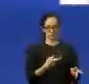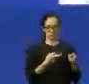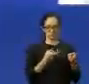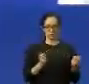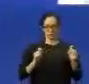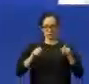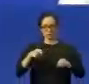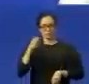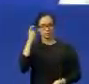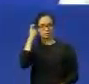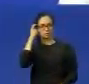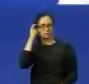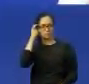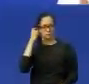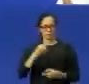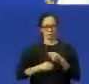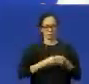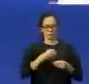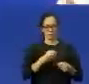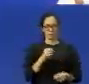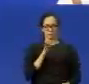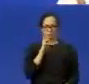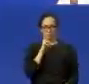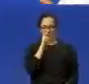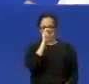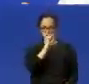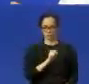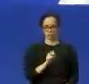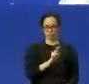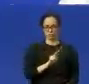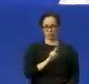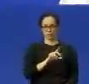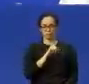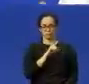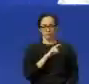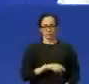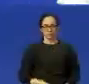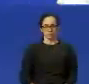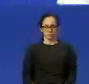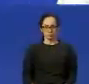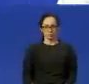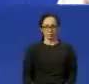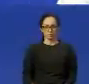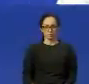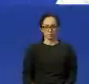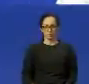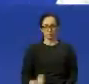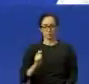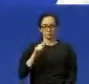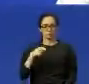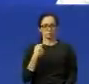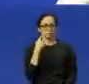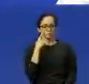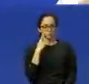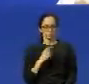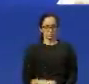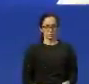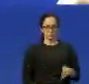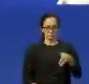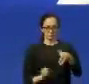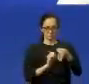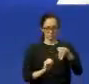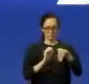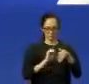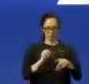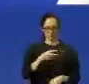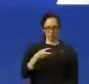podemos imaginar a chamada força centrífuga, que é uma força não inercial, não é? Essa força centrífuga é m ômega ao quadrado